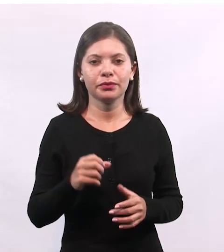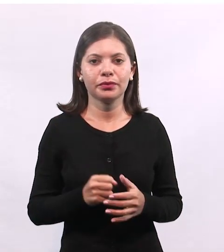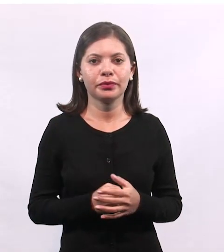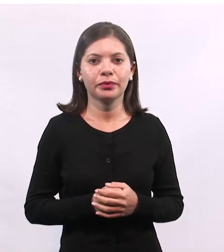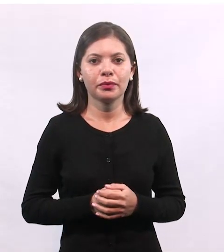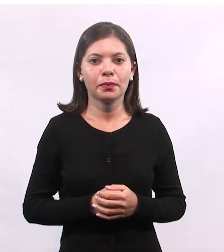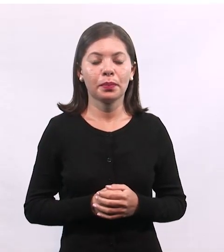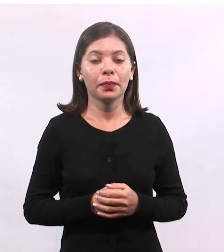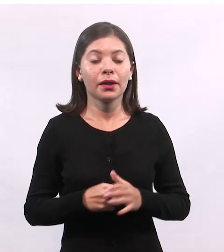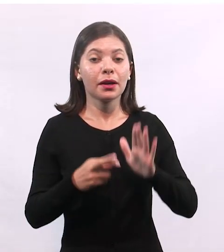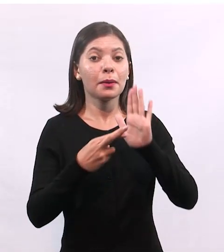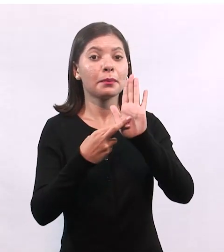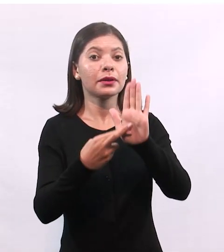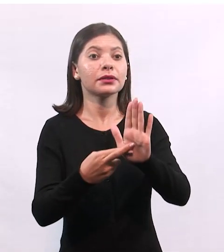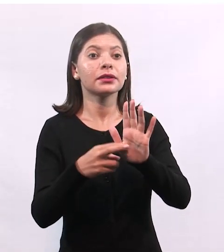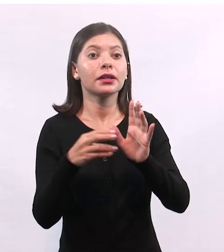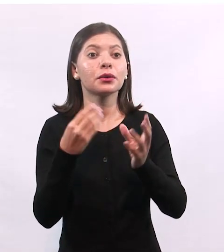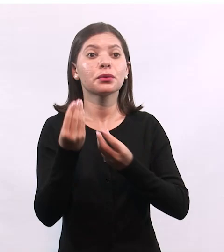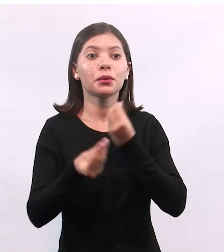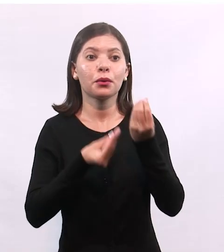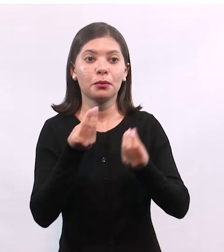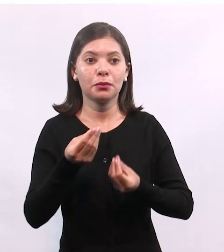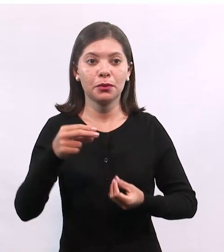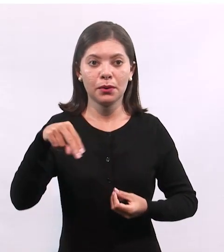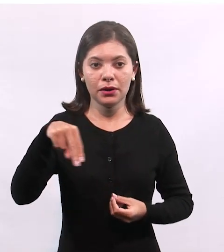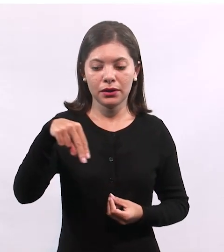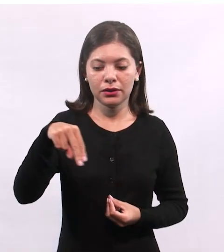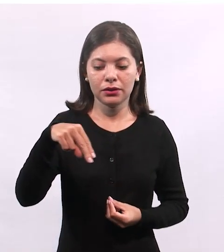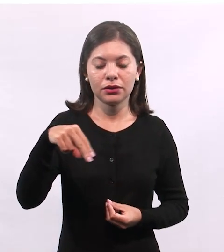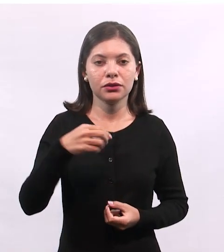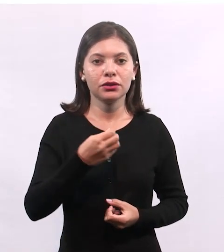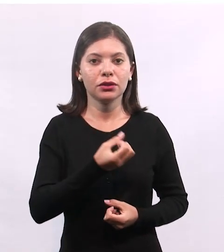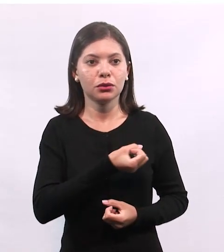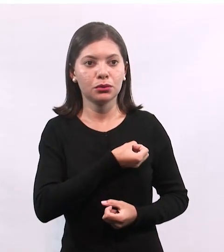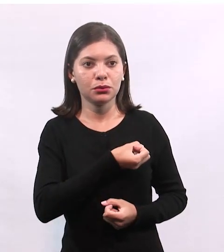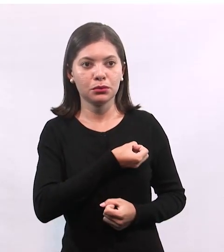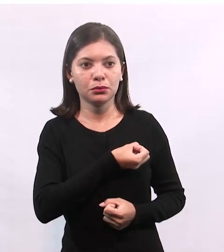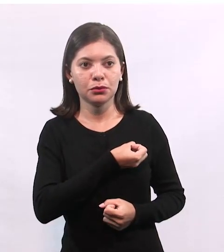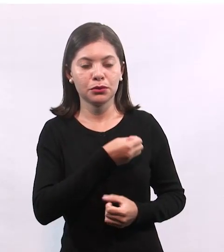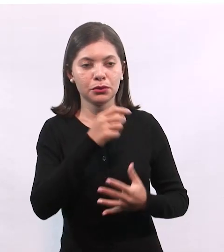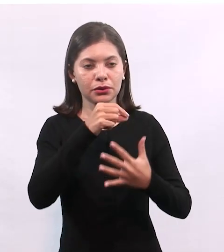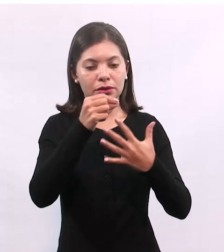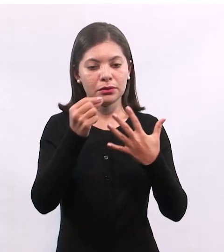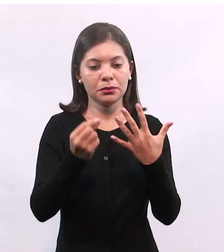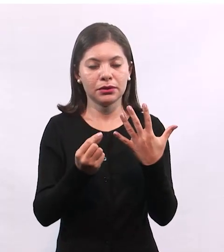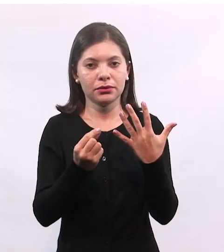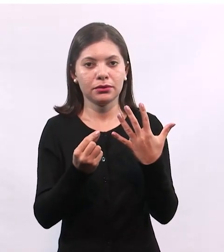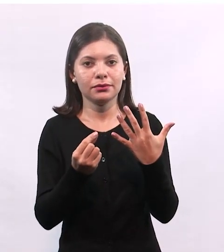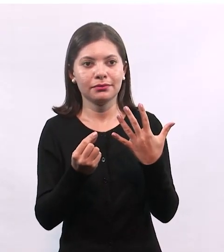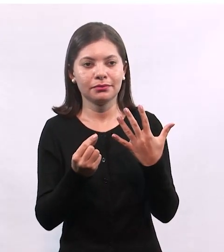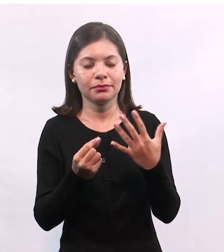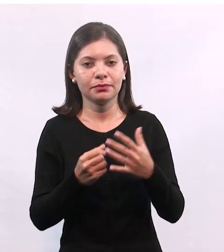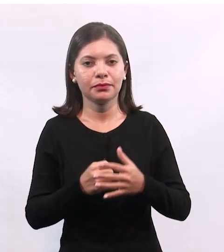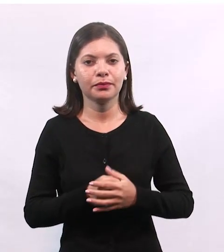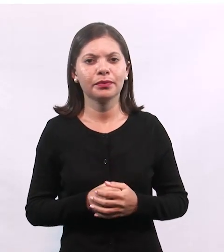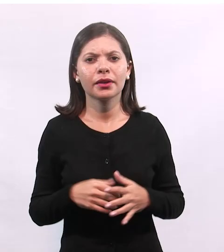aqueles alunos e aí eu representei ó n número de elementos desse espaço 25